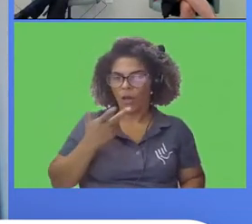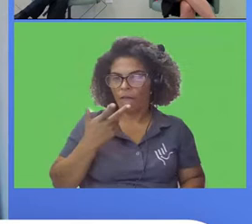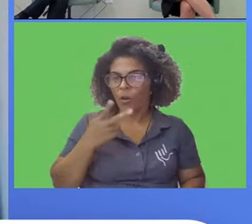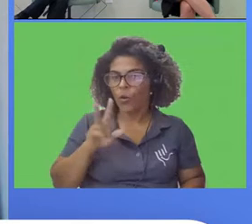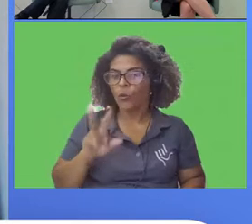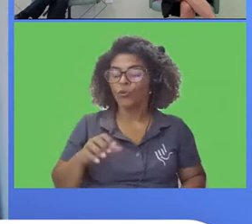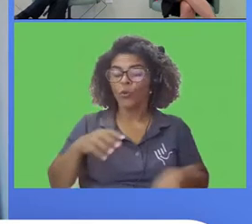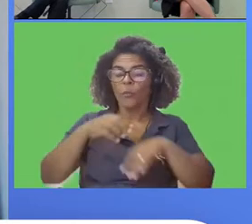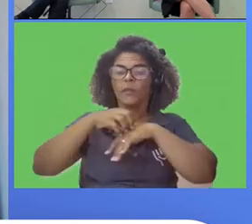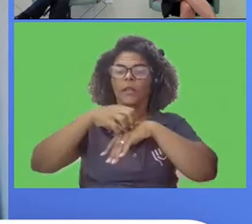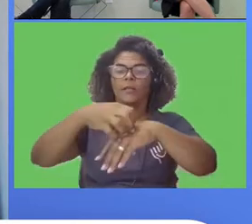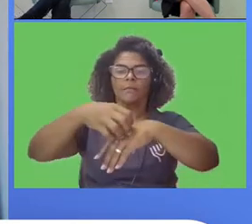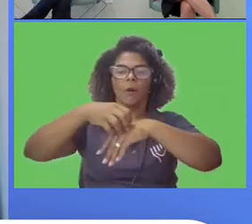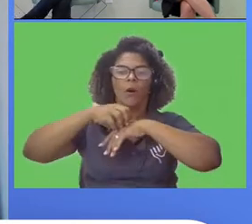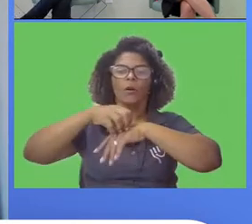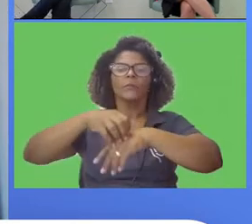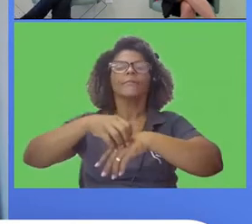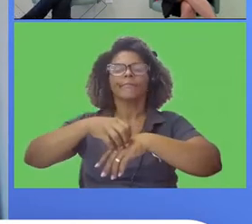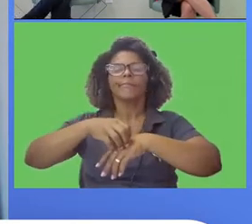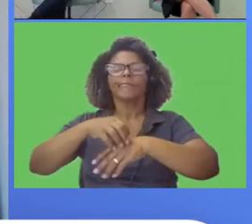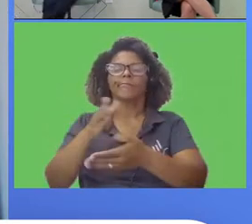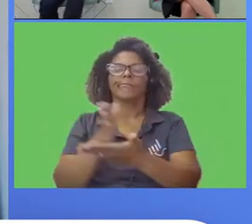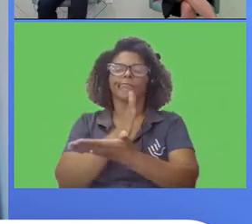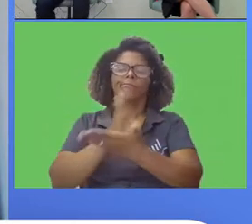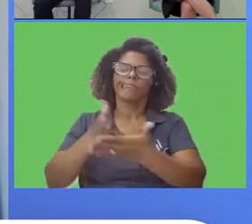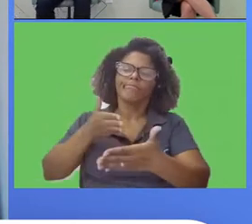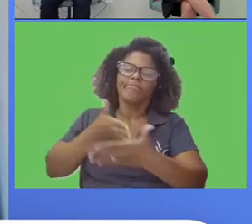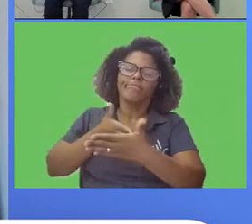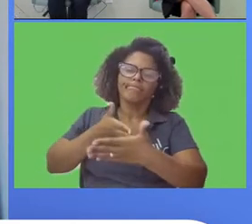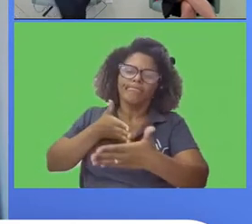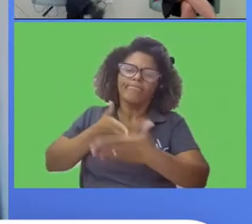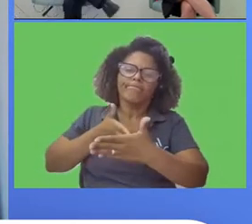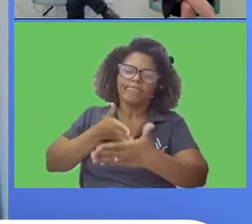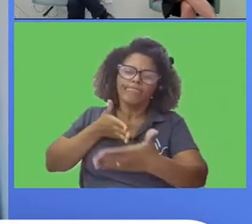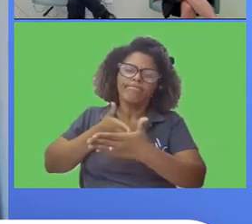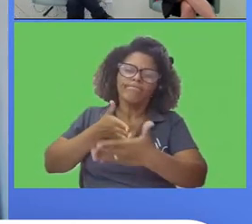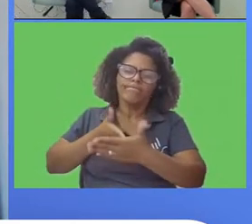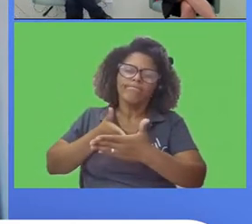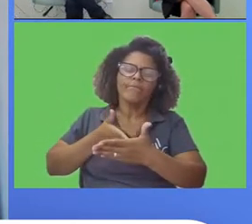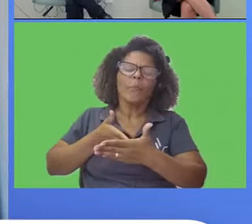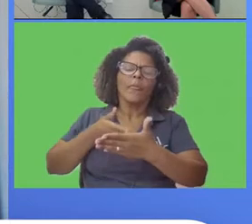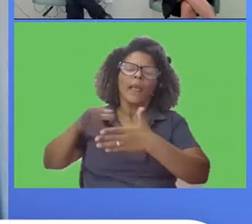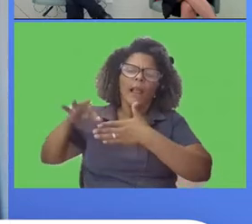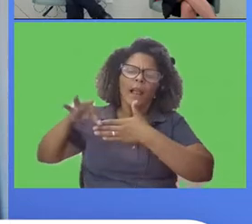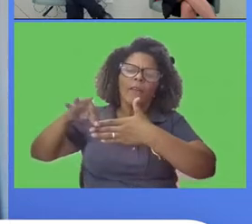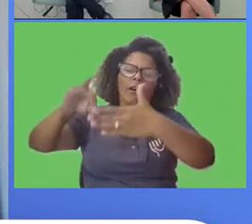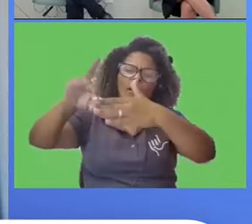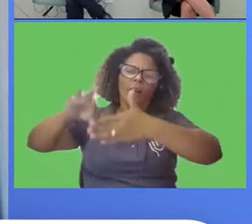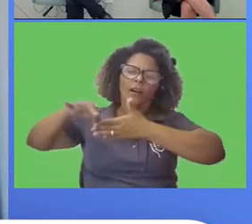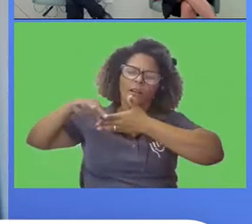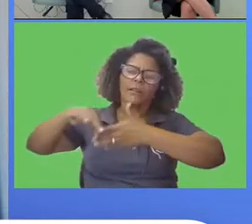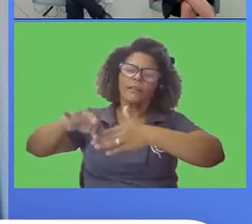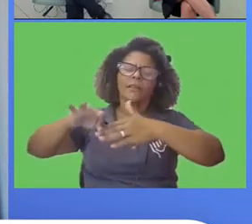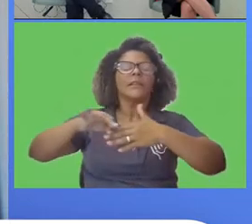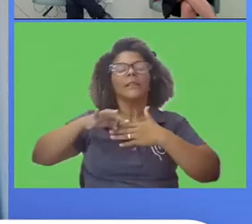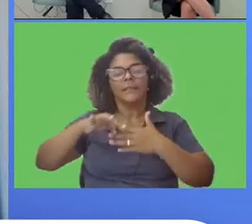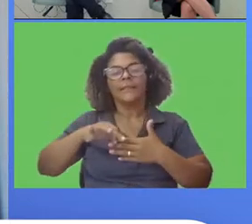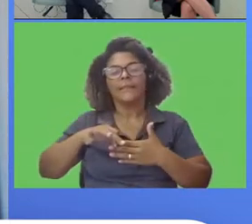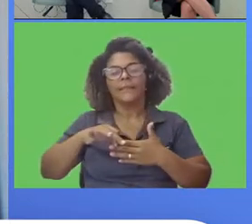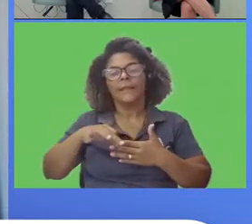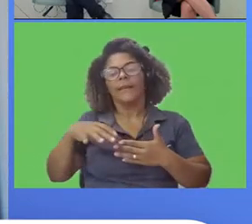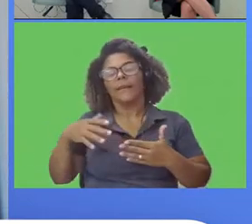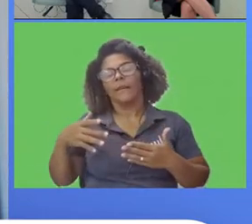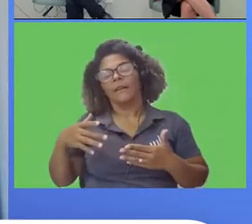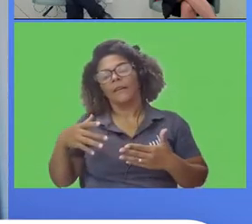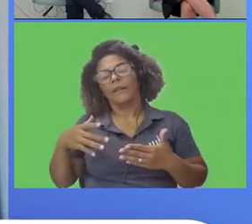do transporte, né? As barreiras enfrentadas aí no transporte, a questão da mobilidade de modo geral. A gente poderia